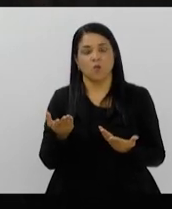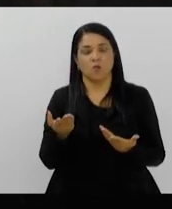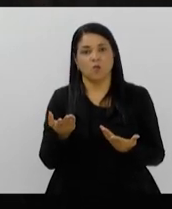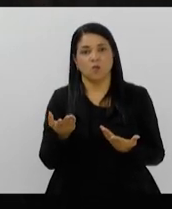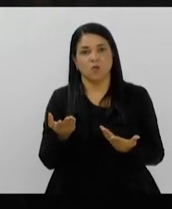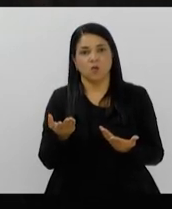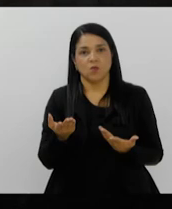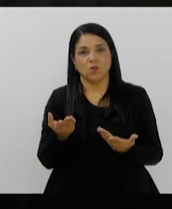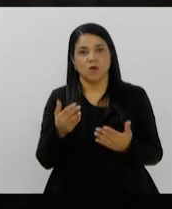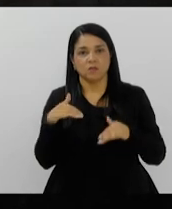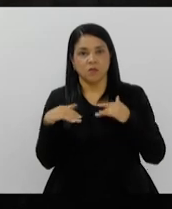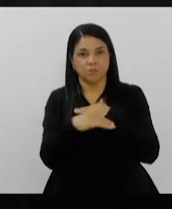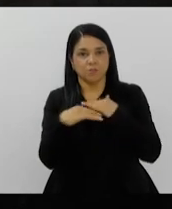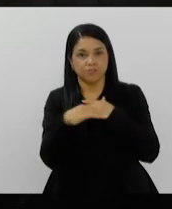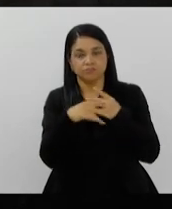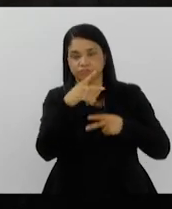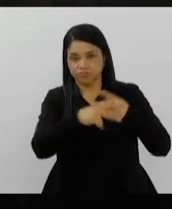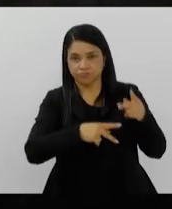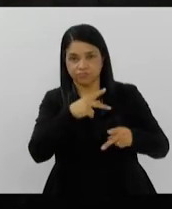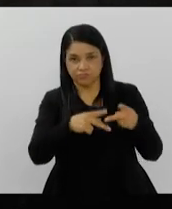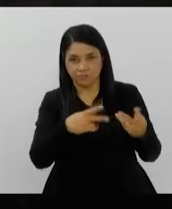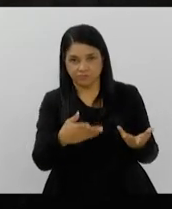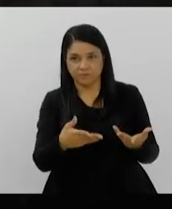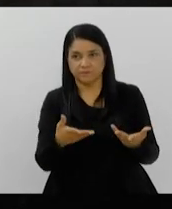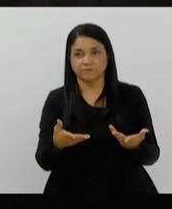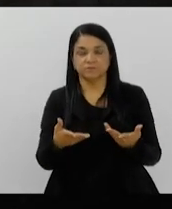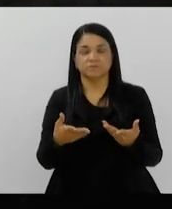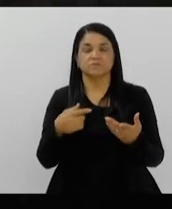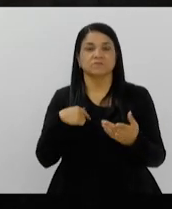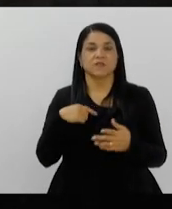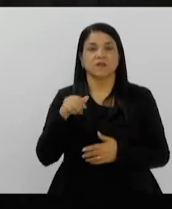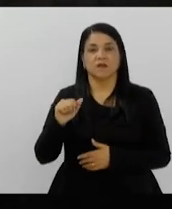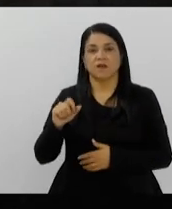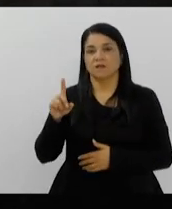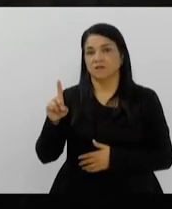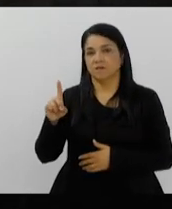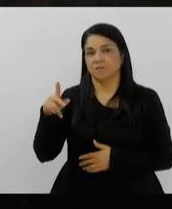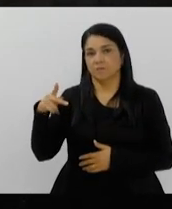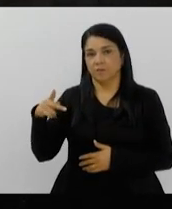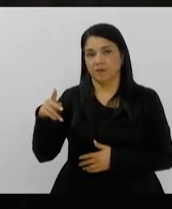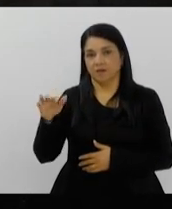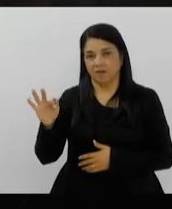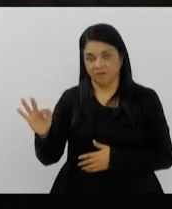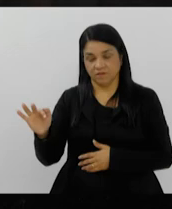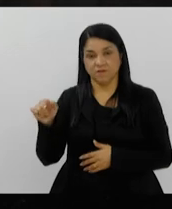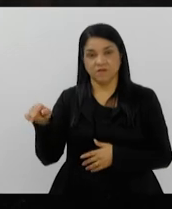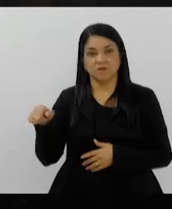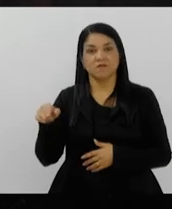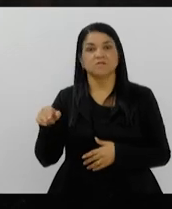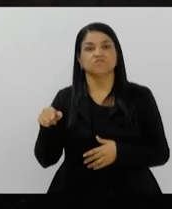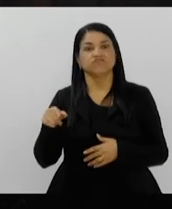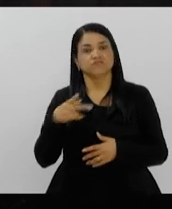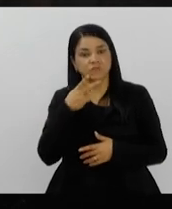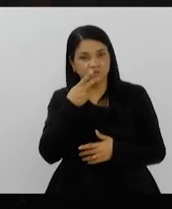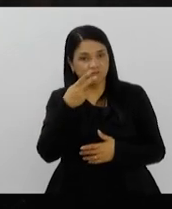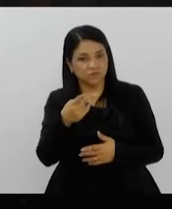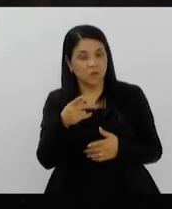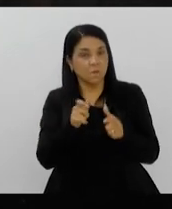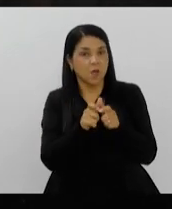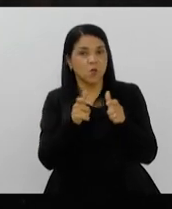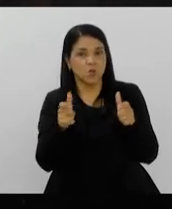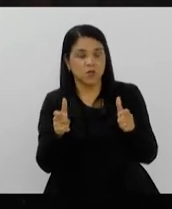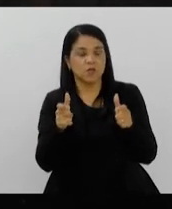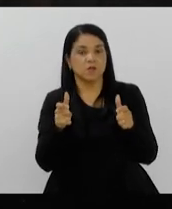sim, faz com que a DPF tenha, sim, chegado ao final, tenha sido exitosa, tenha contado com a maioria